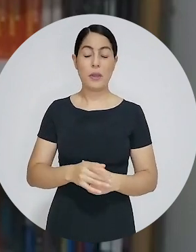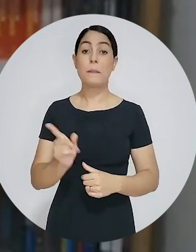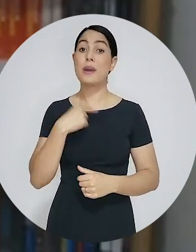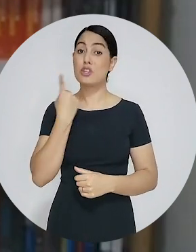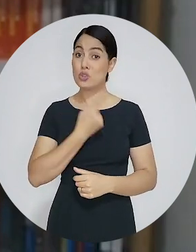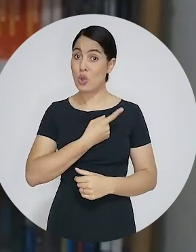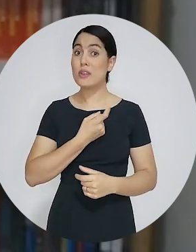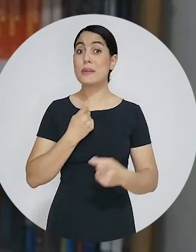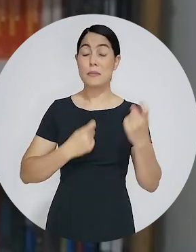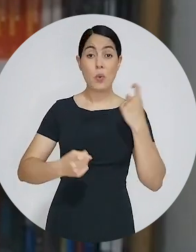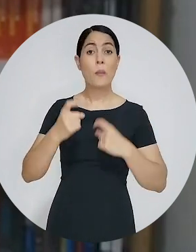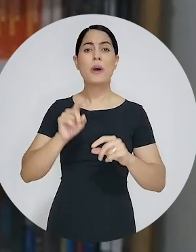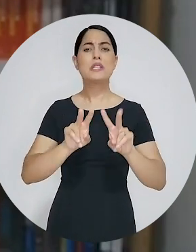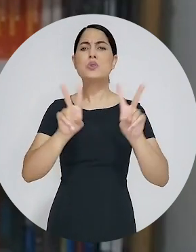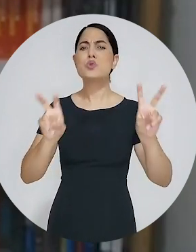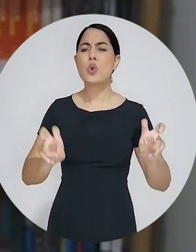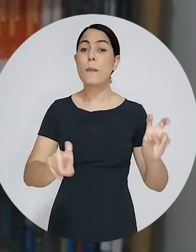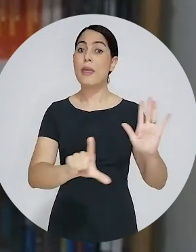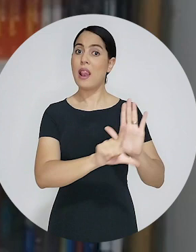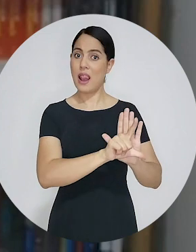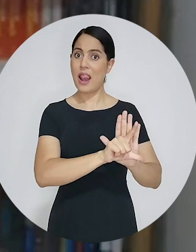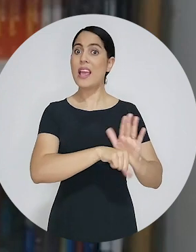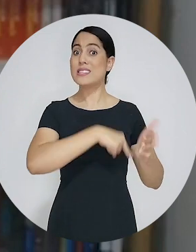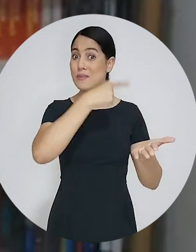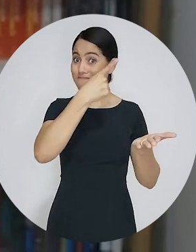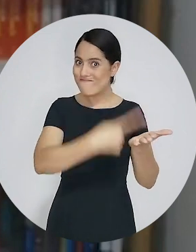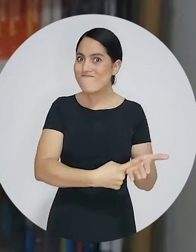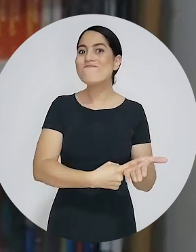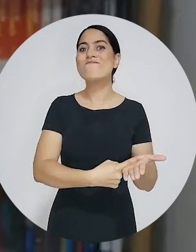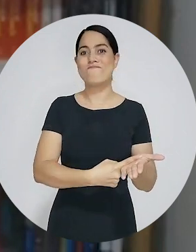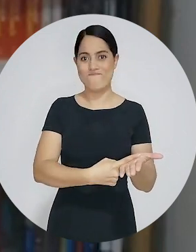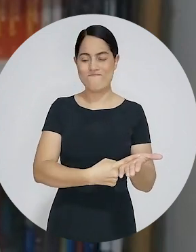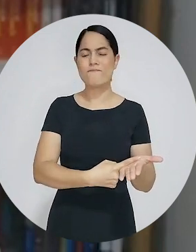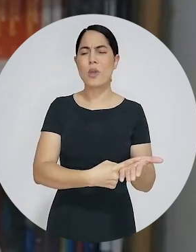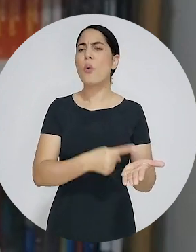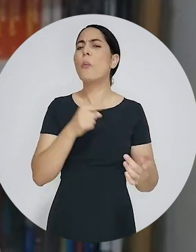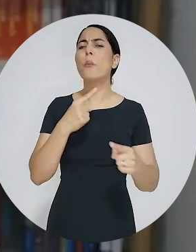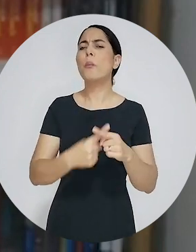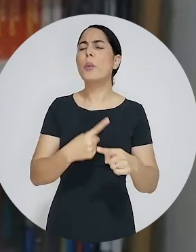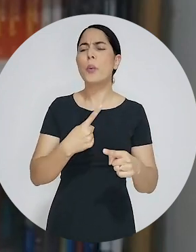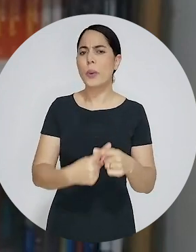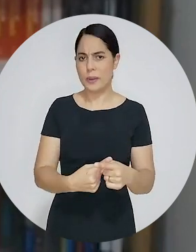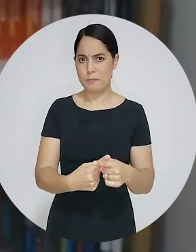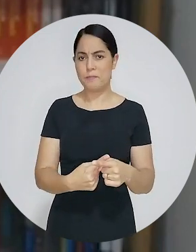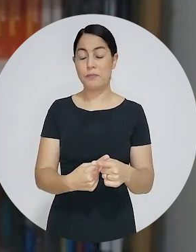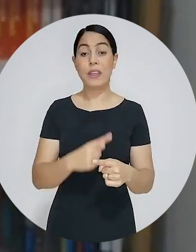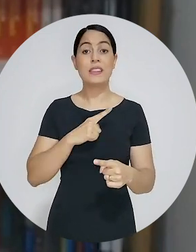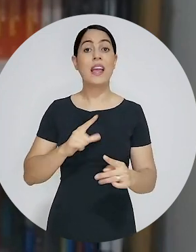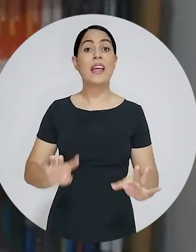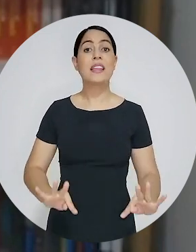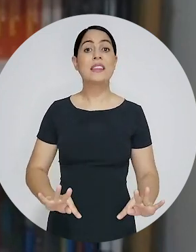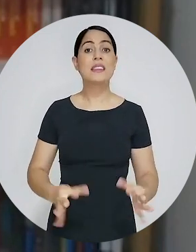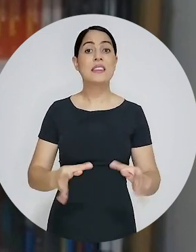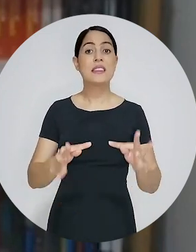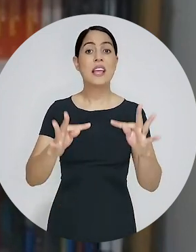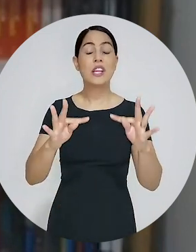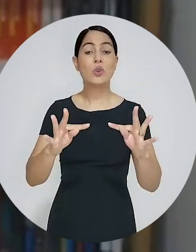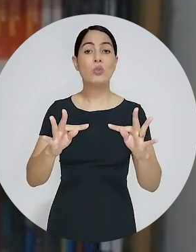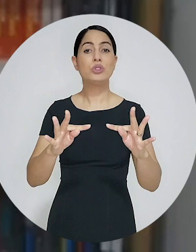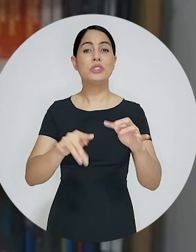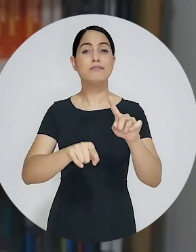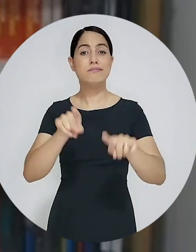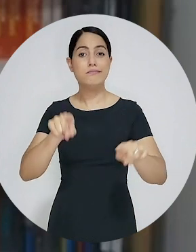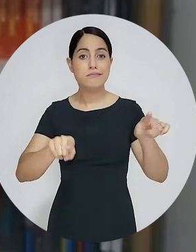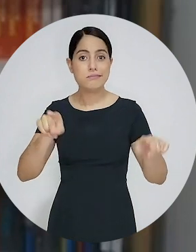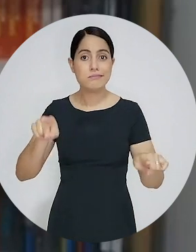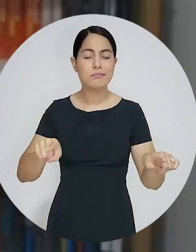preocupação do law enforcement, né, do lado do cumprimento da lei, em relação ao uso